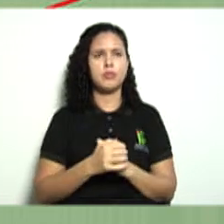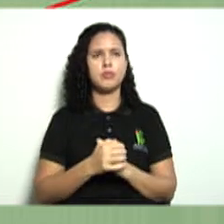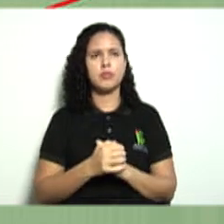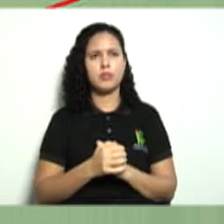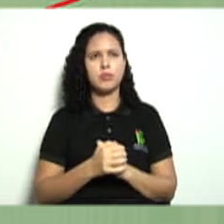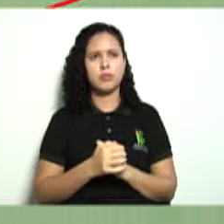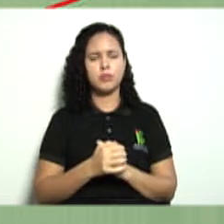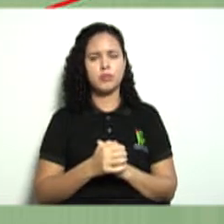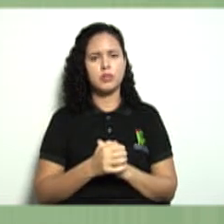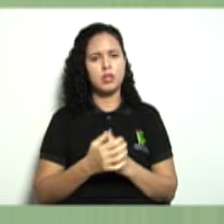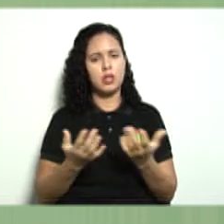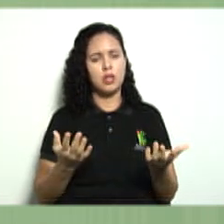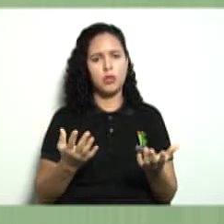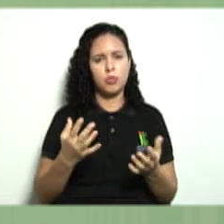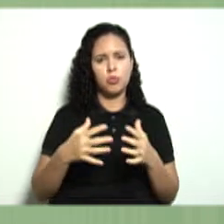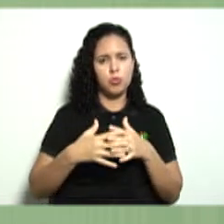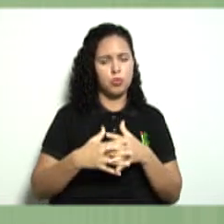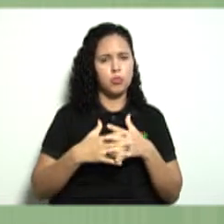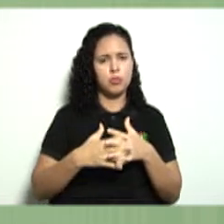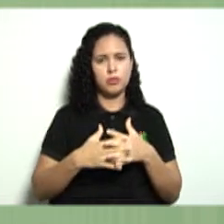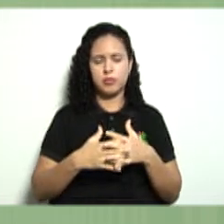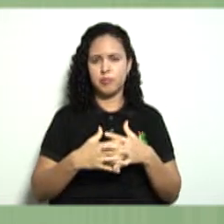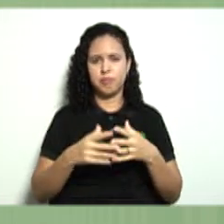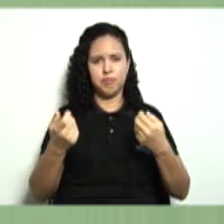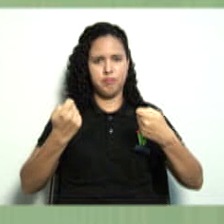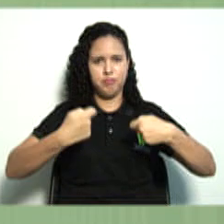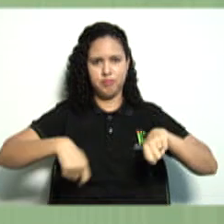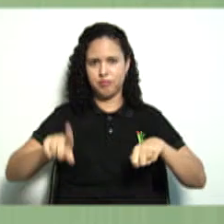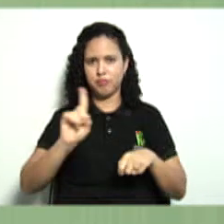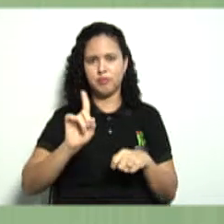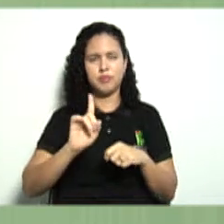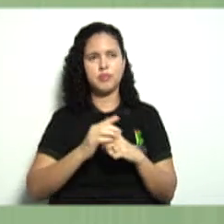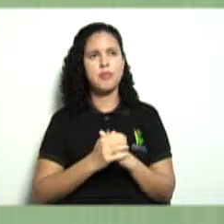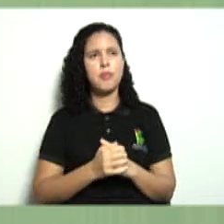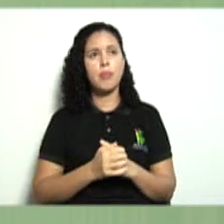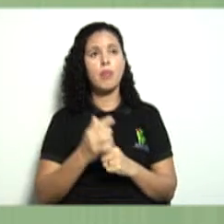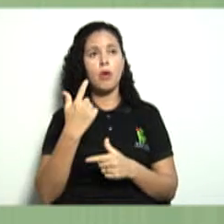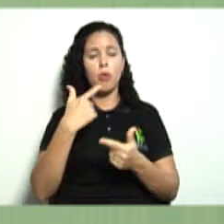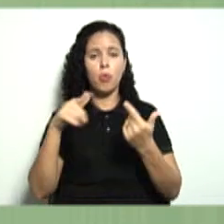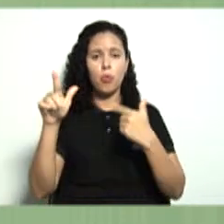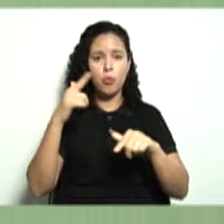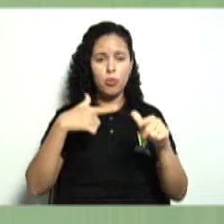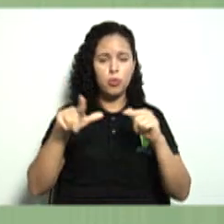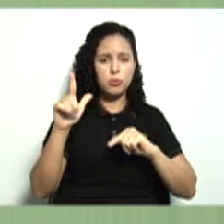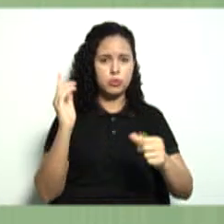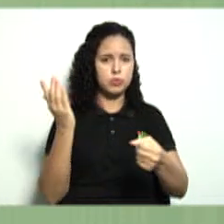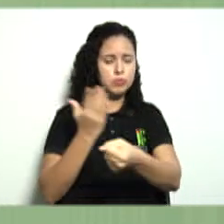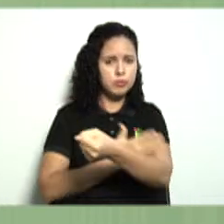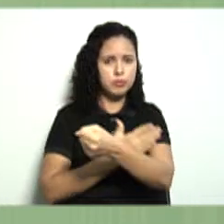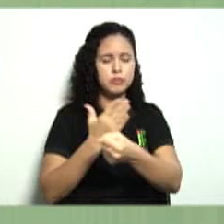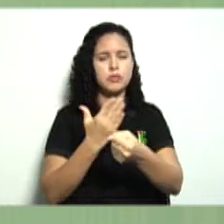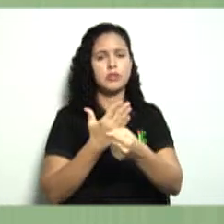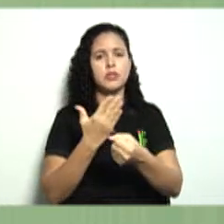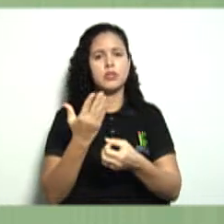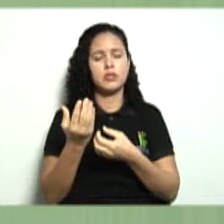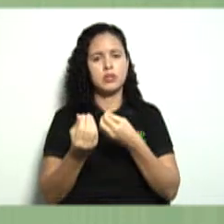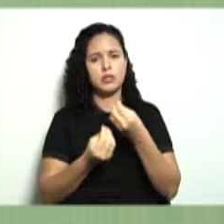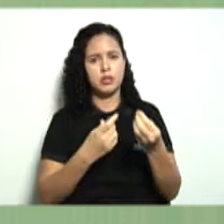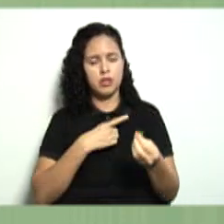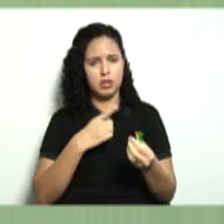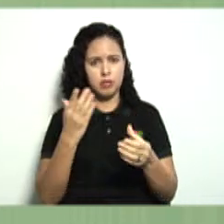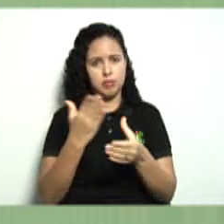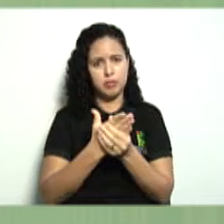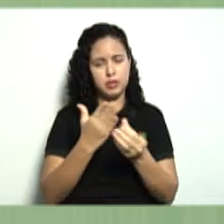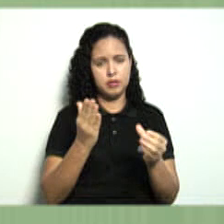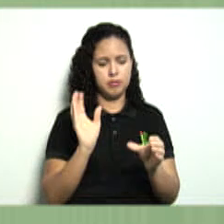você confundir com outro arquivo. Então aqui, a gente tem outros arquivos, por exemplo, eu tenho aqui uma pasta com